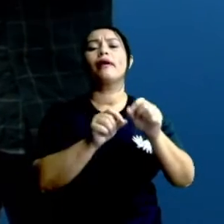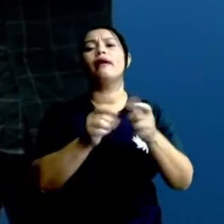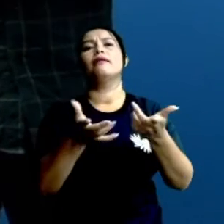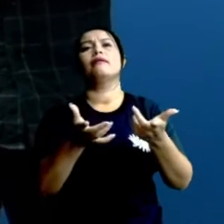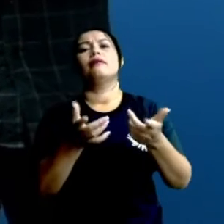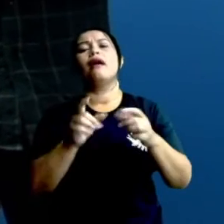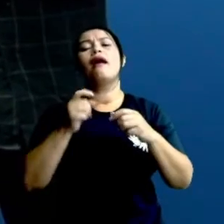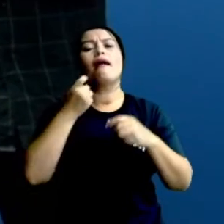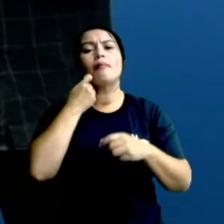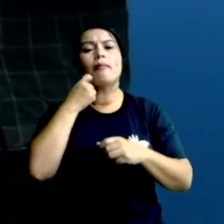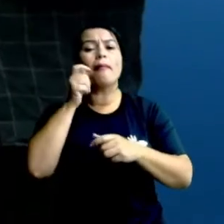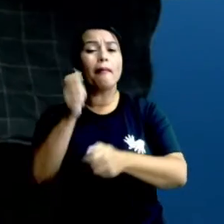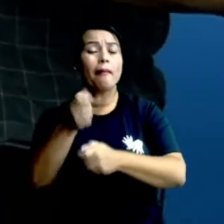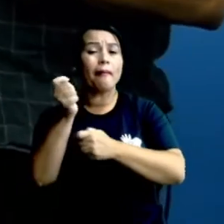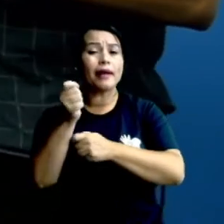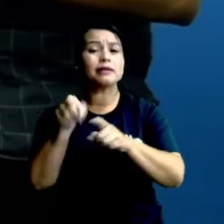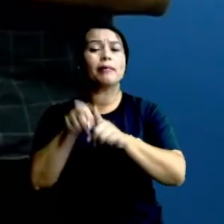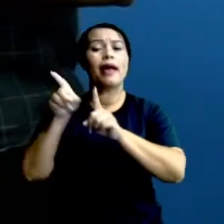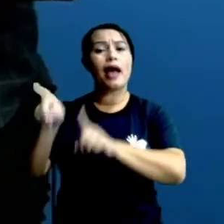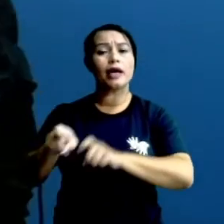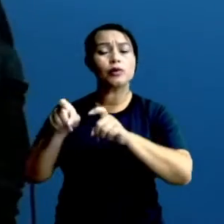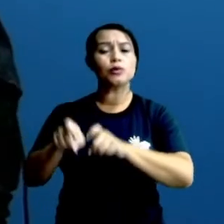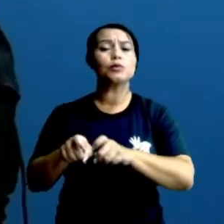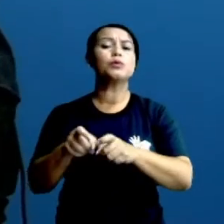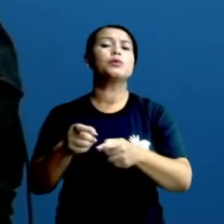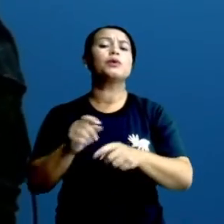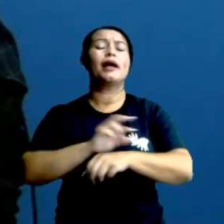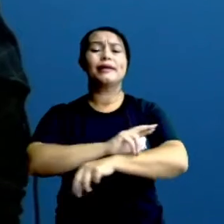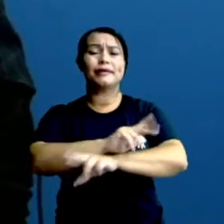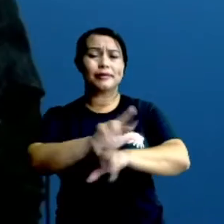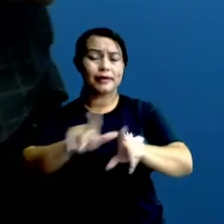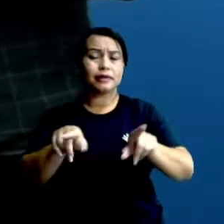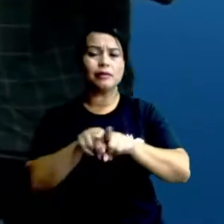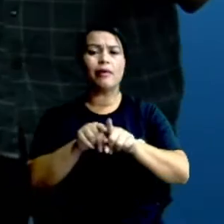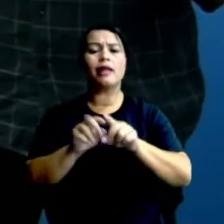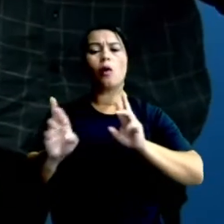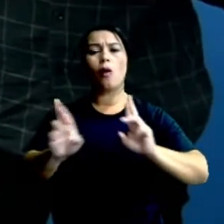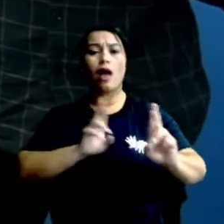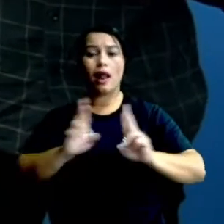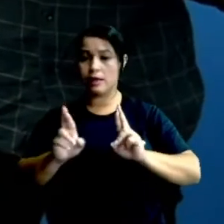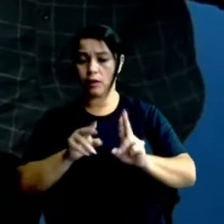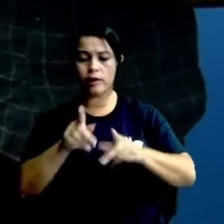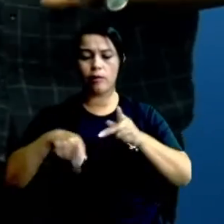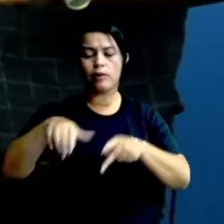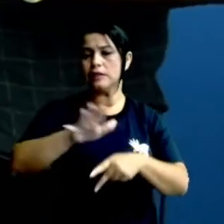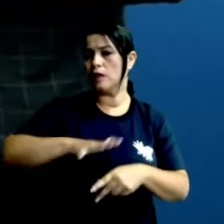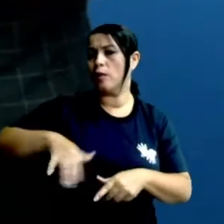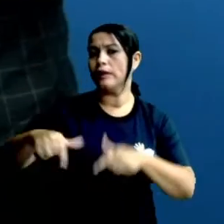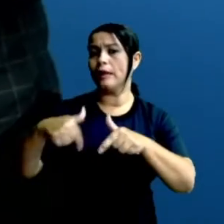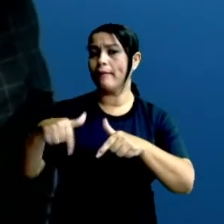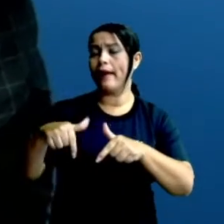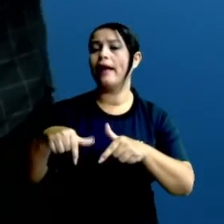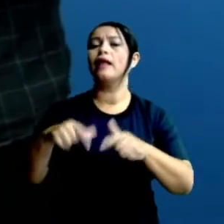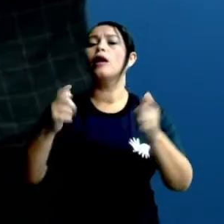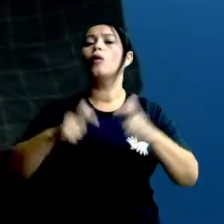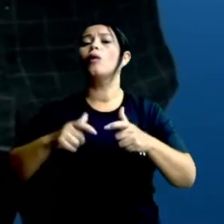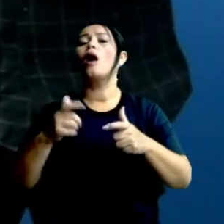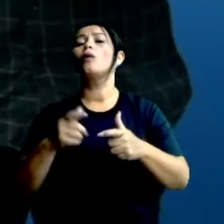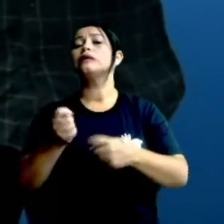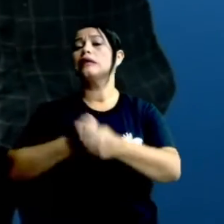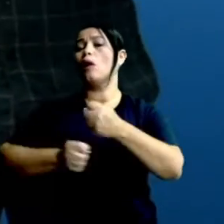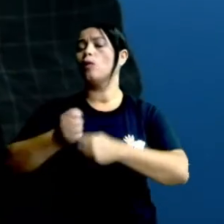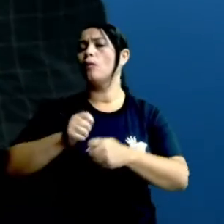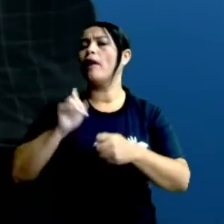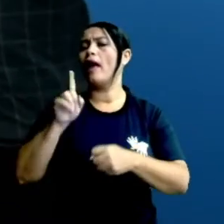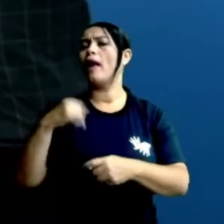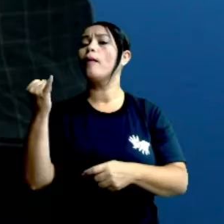também agricultura e pecuária. Essa relação entre a população que trabalha e os setores da economia,